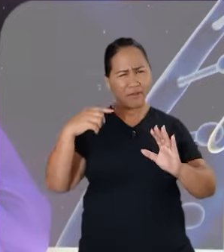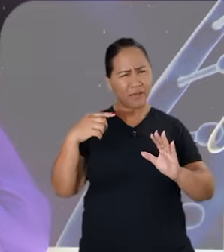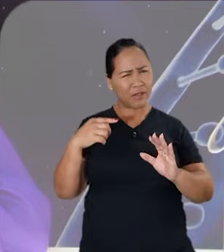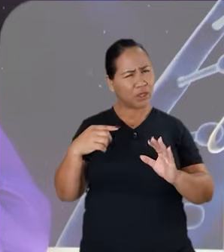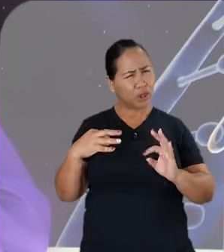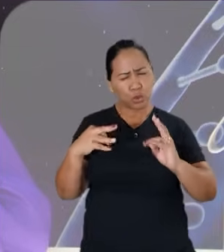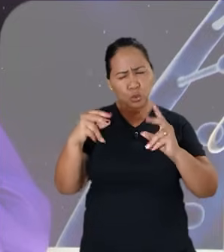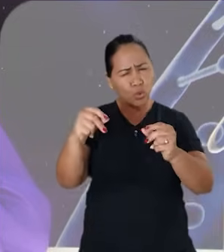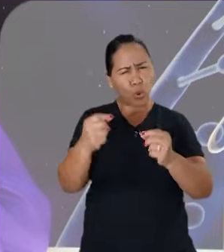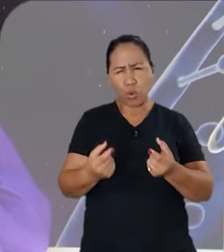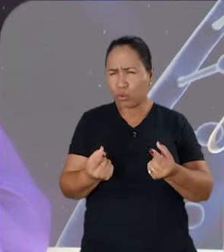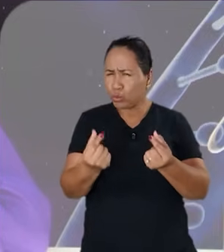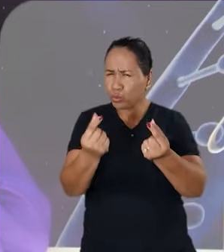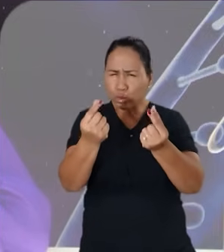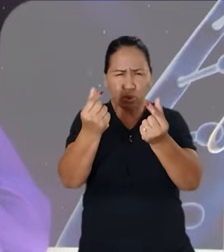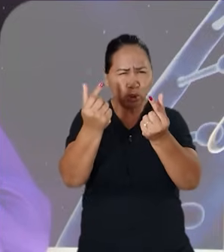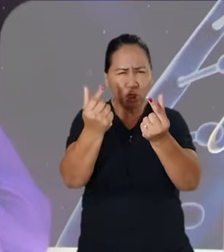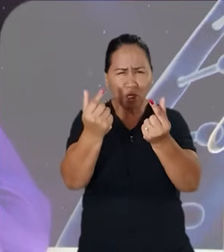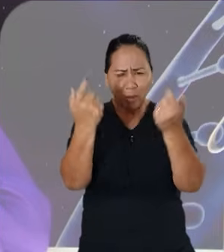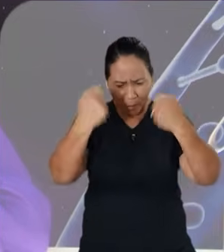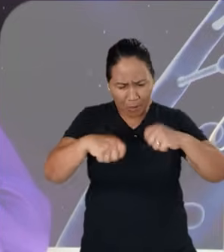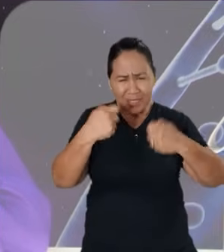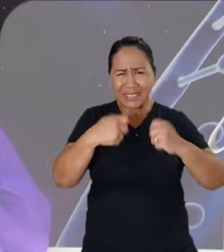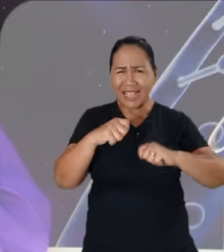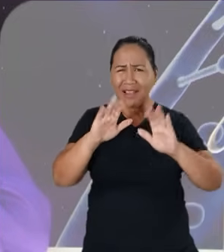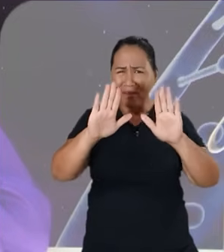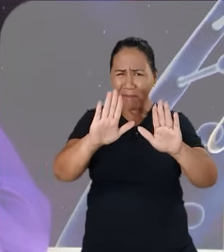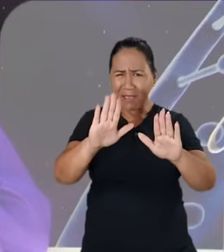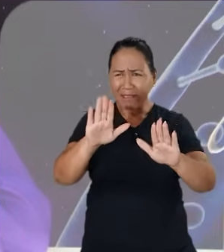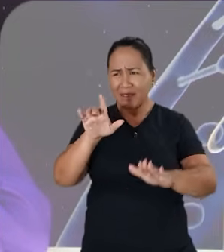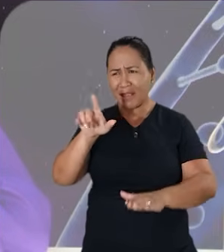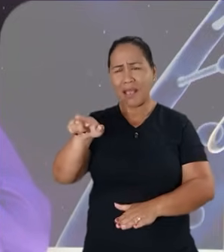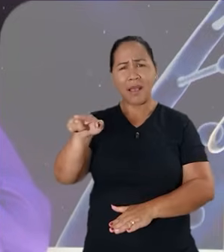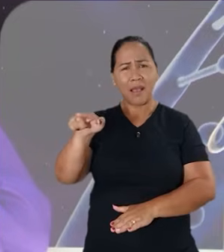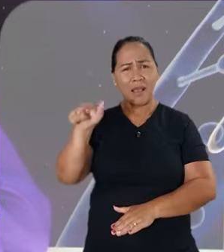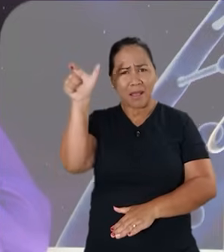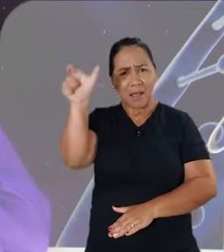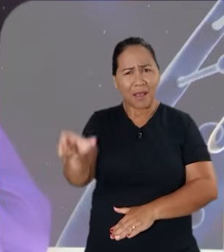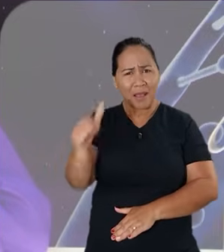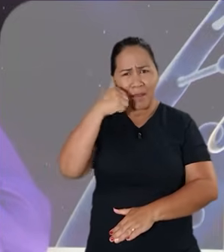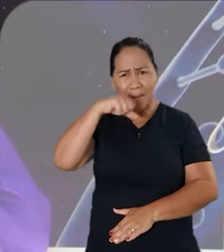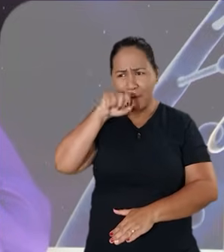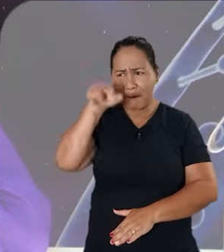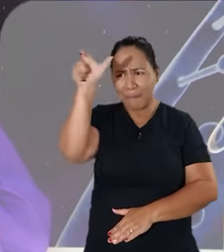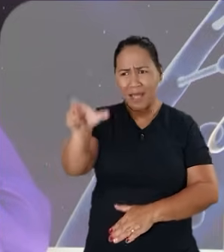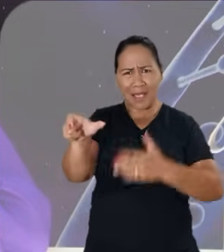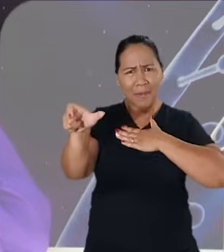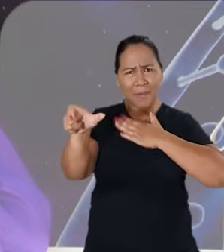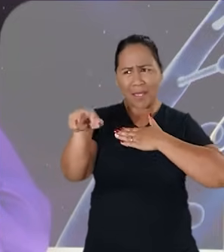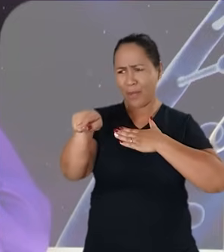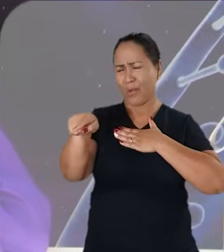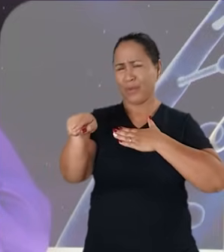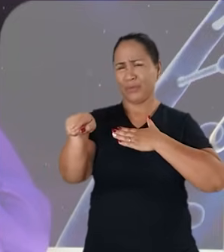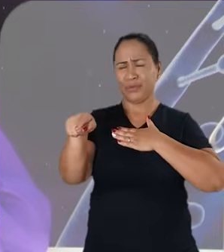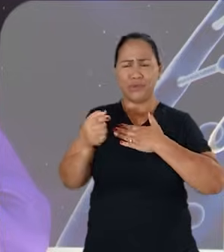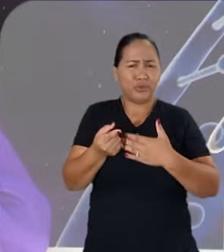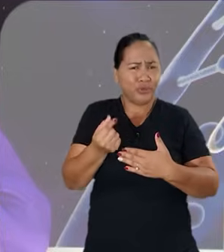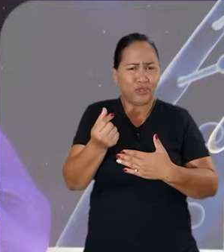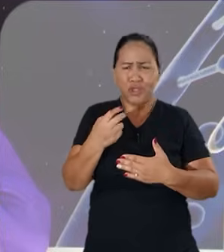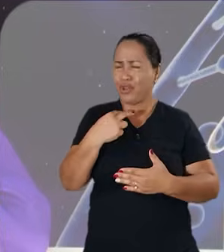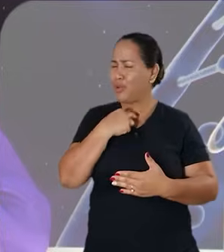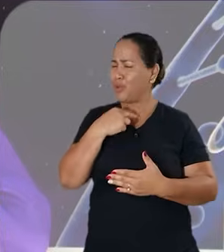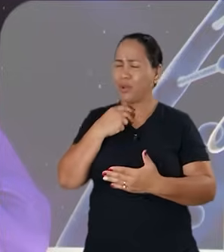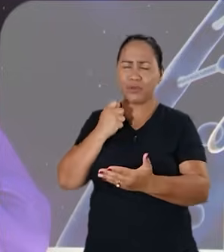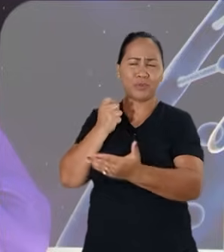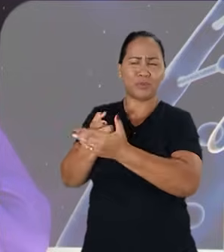que nós verdadeiramente precisamos. É tudo aquilo que o dinheiro nunca vai ter condições de comprar.